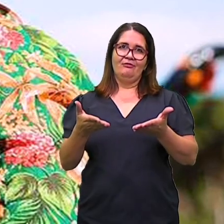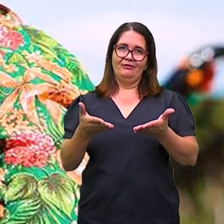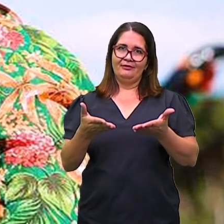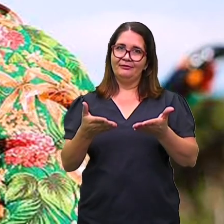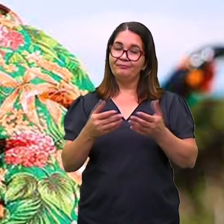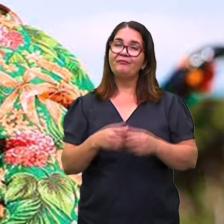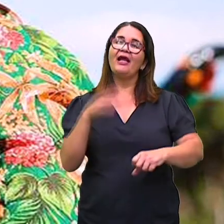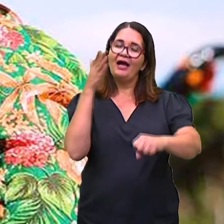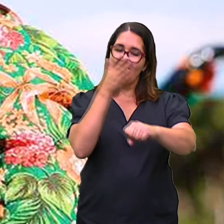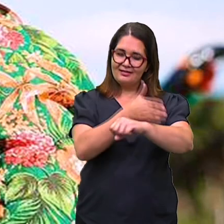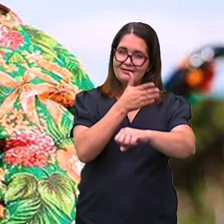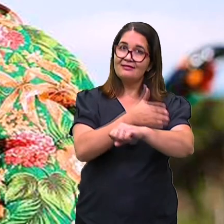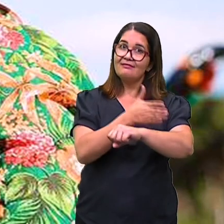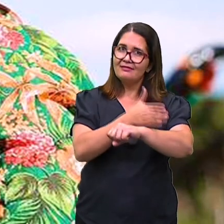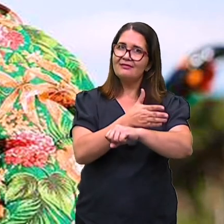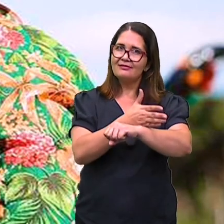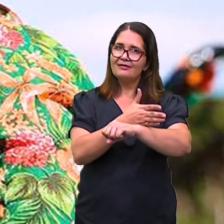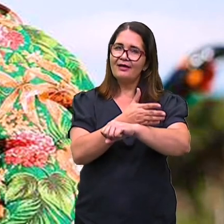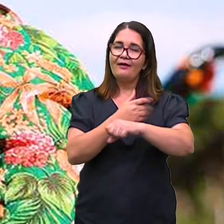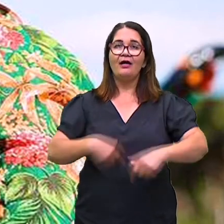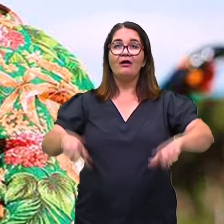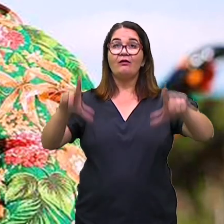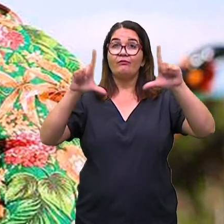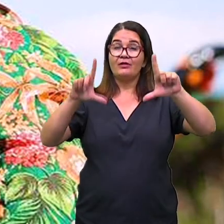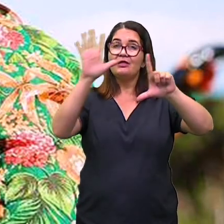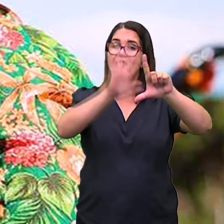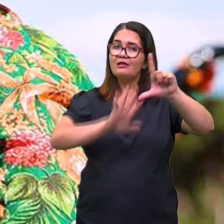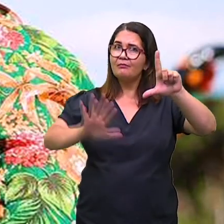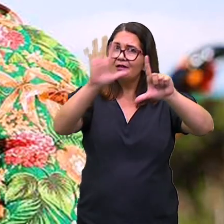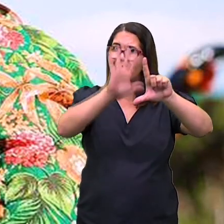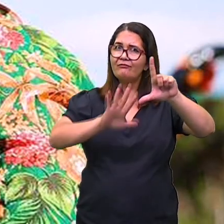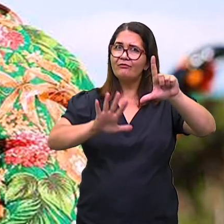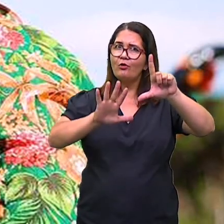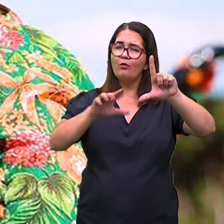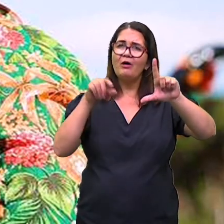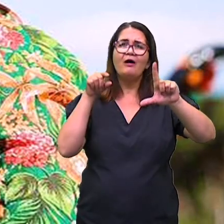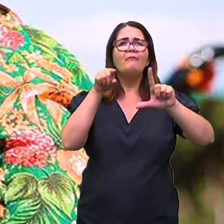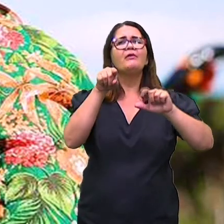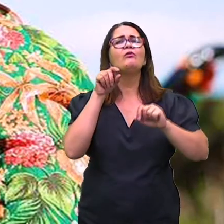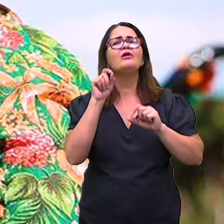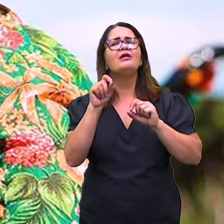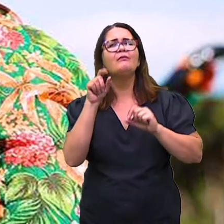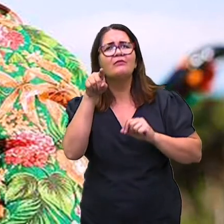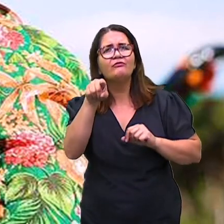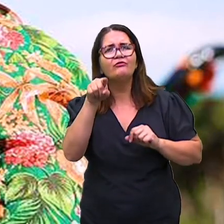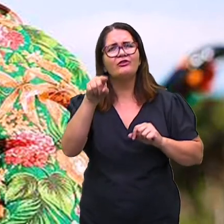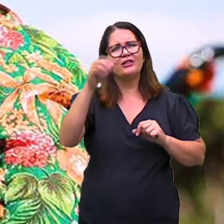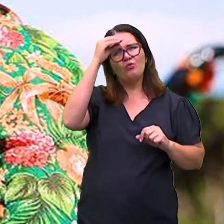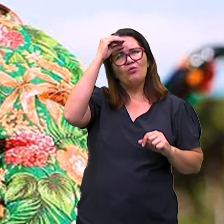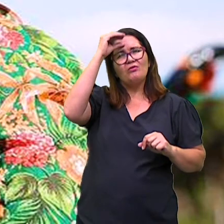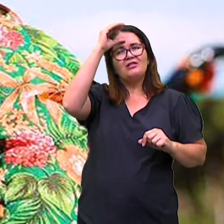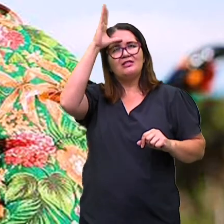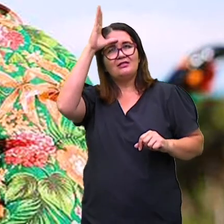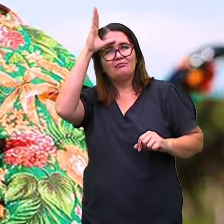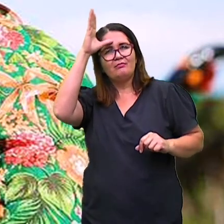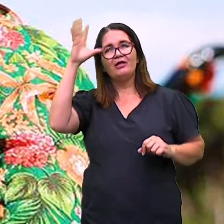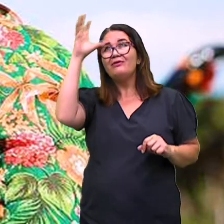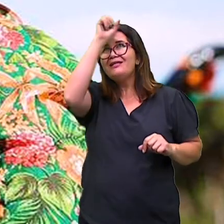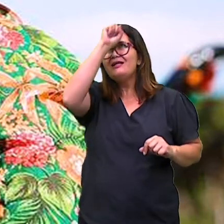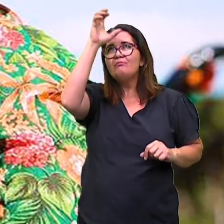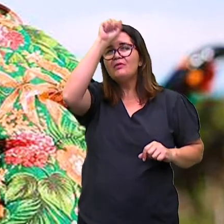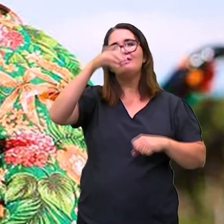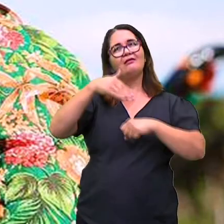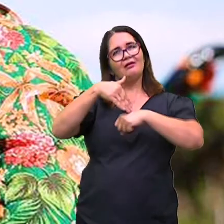mais entendimento da nossa aula, para mais conhecimento. É só pegar a câmera do seu